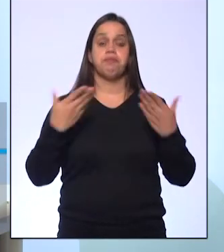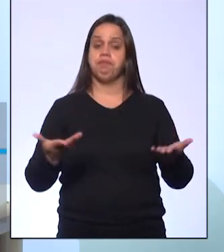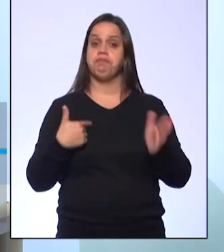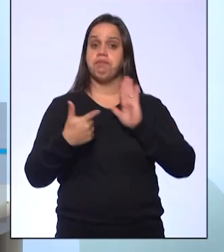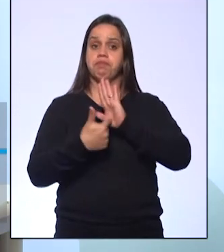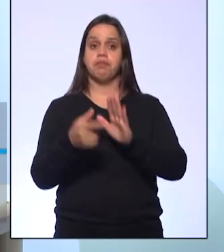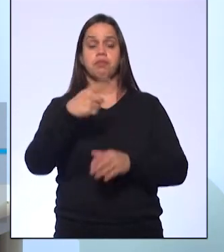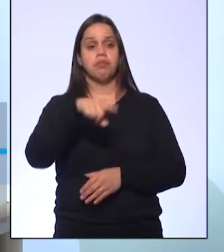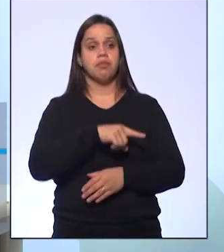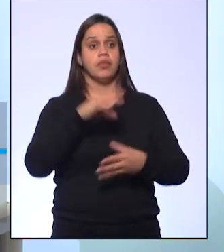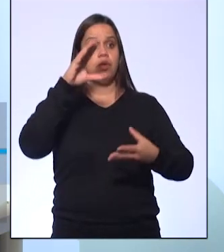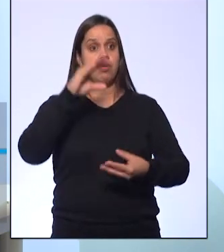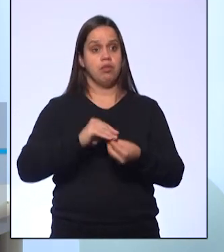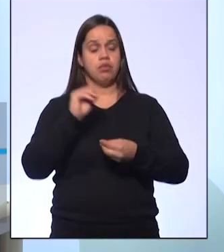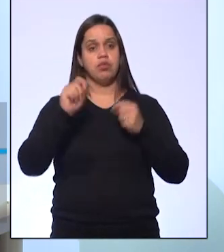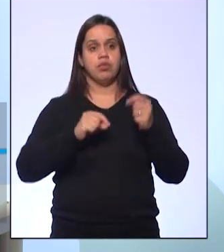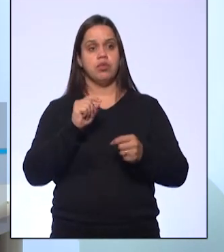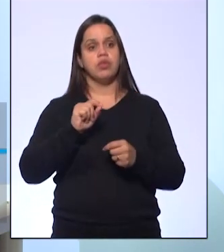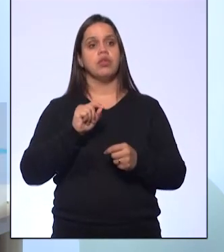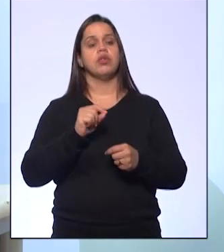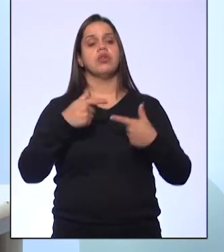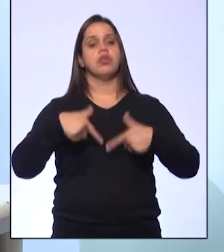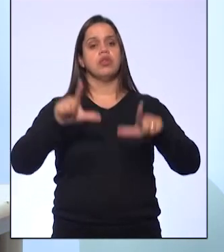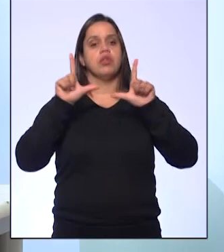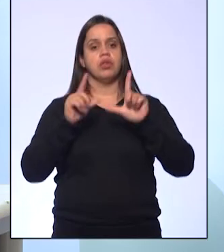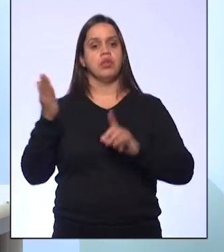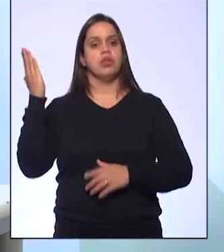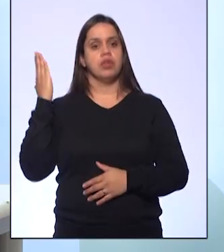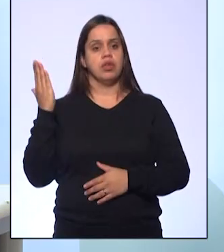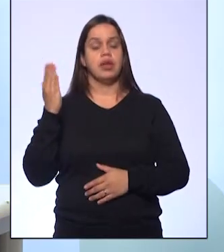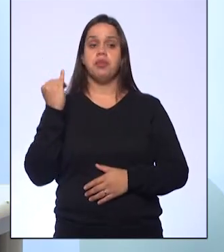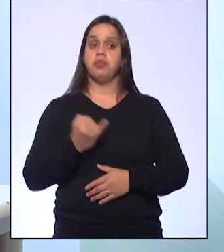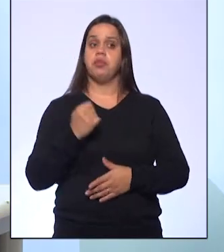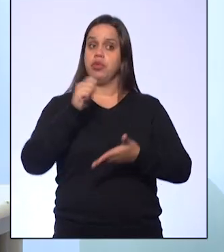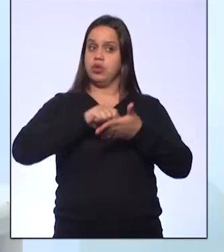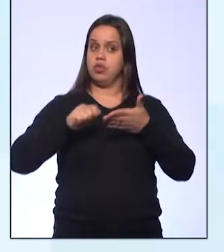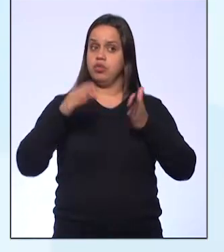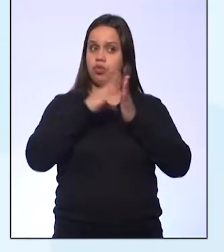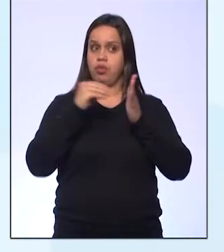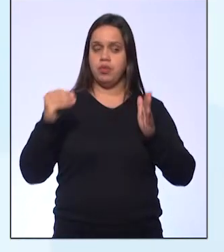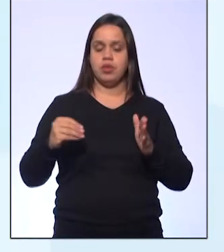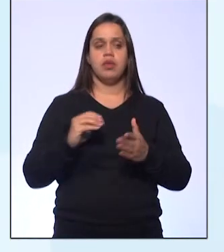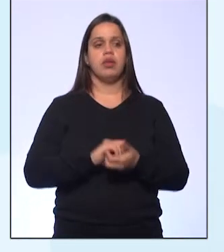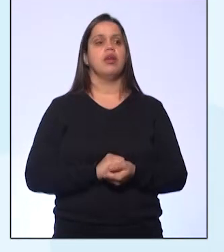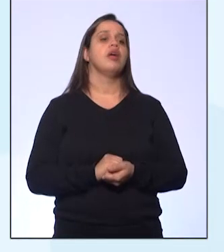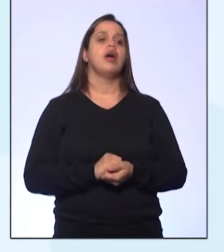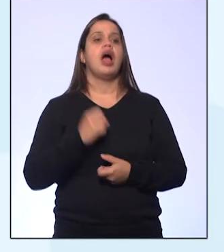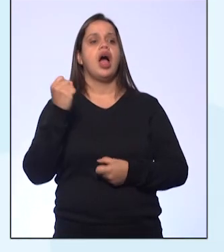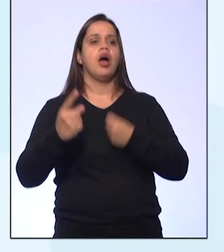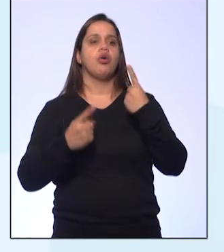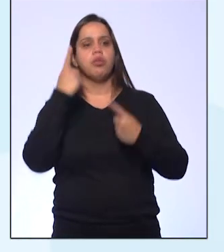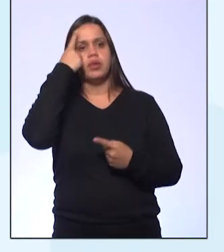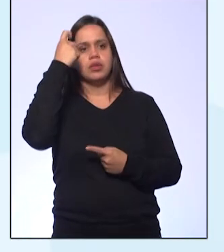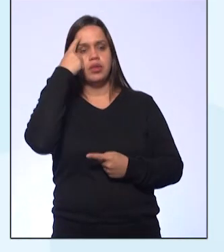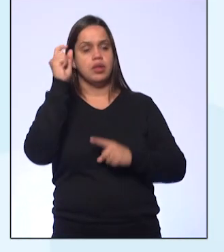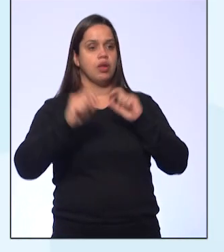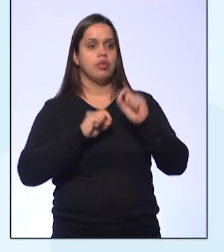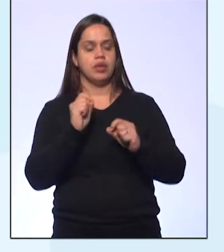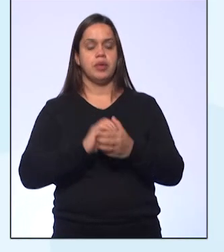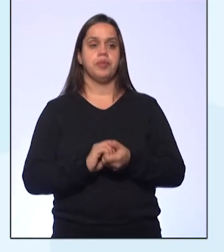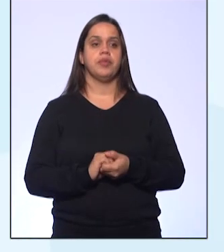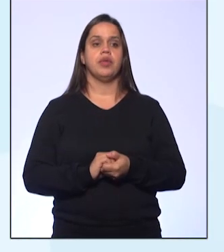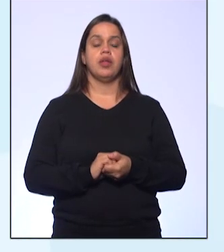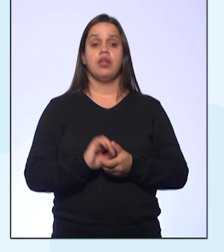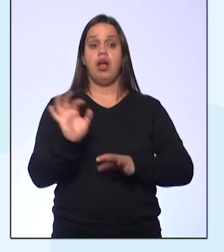vocês um resuminho, né, na próxima tela. É importante anotar, se possível, algumas ideias. Dentro dessa questão